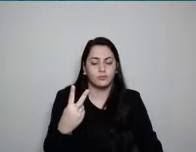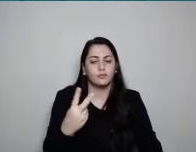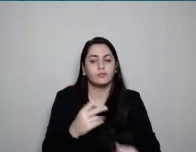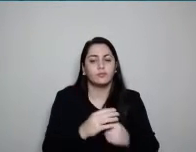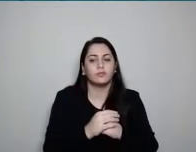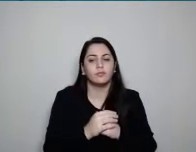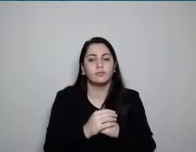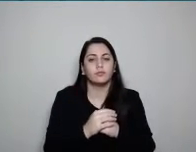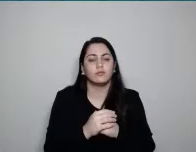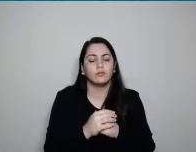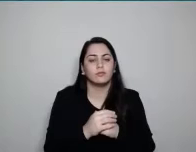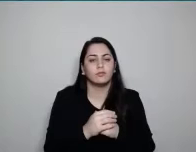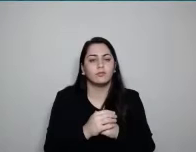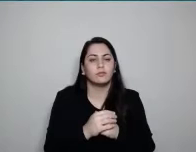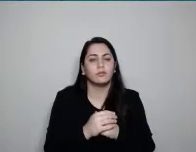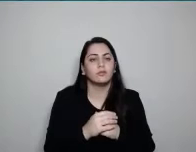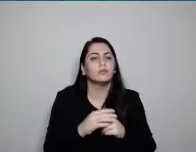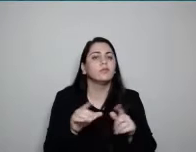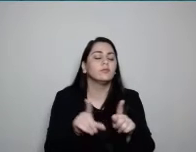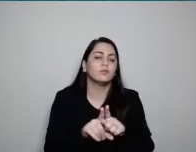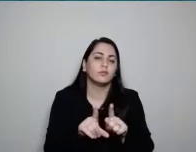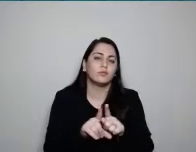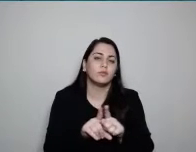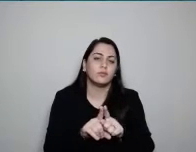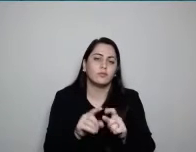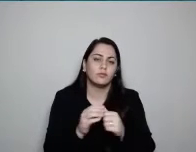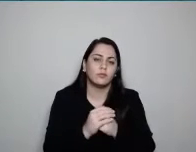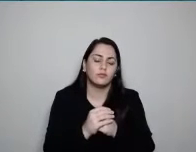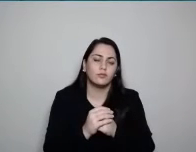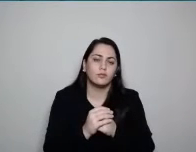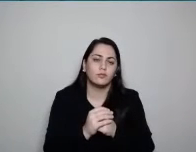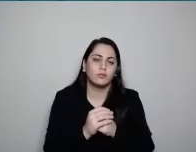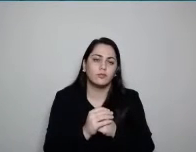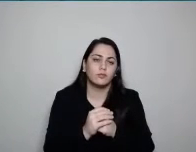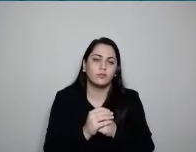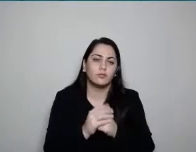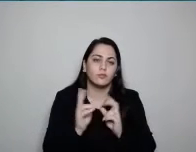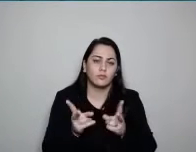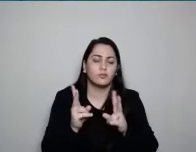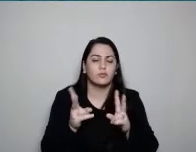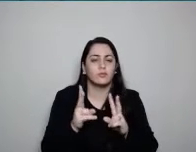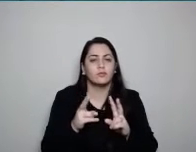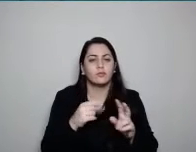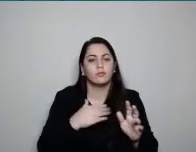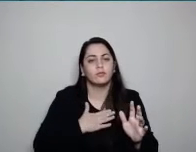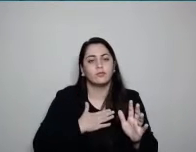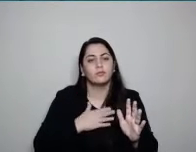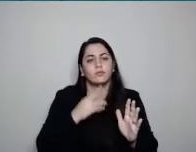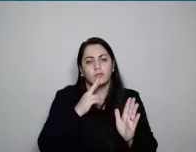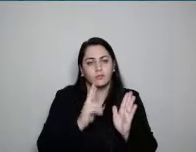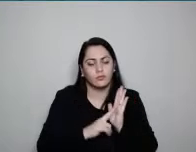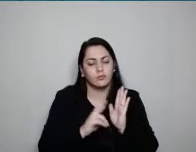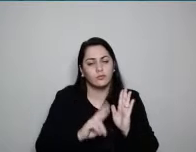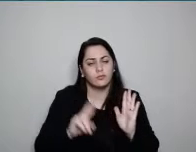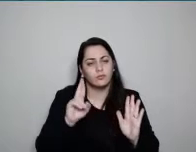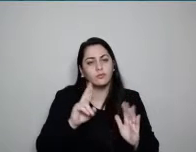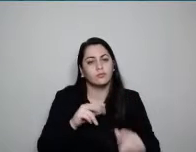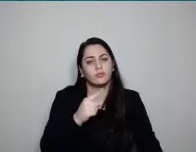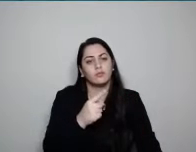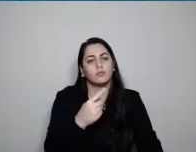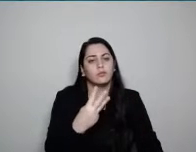Entre em contato com o pessoal da CETIC aí, Francisco. Na sequência da minha relatoria, processo 134, apelação